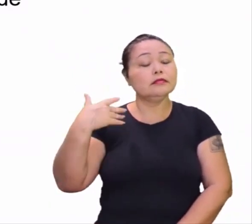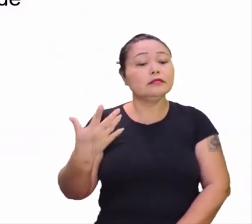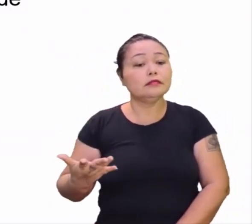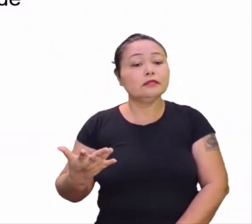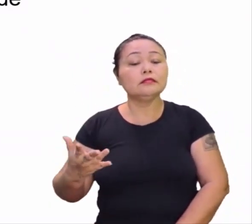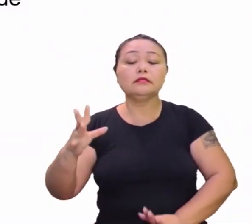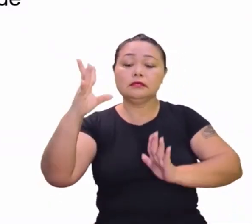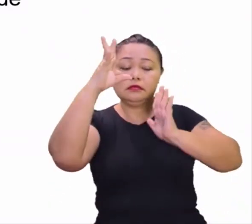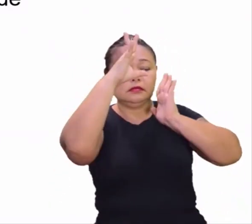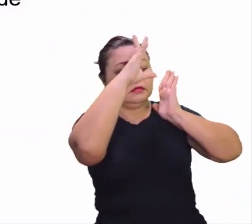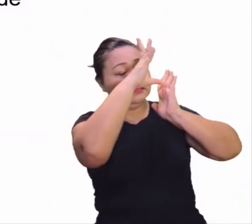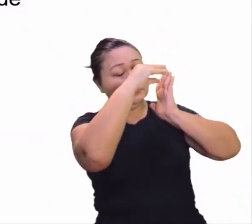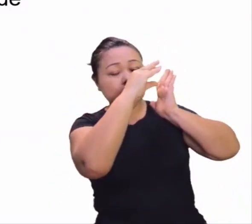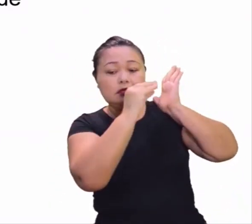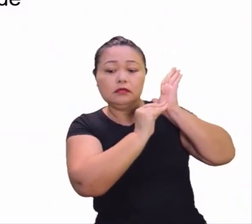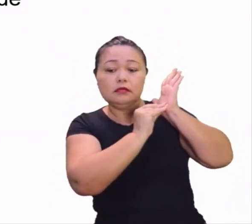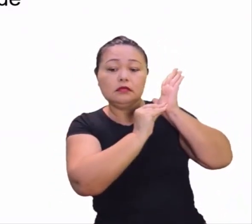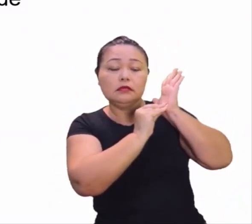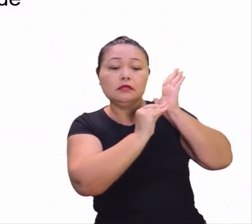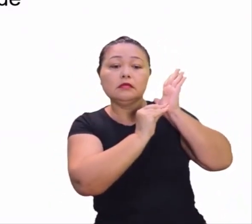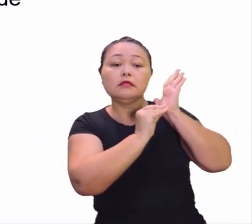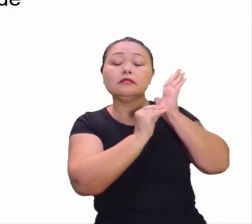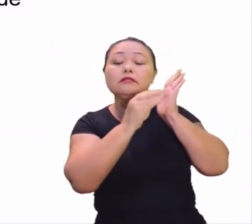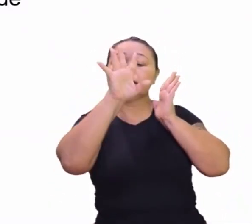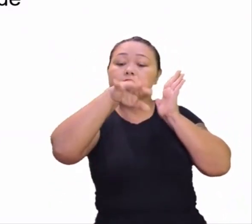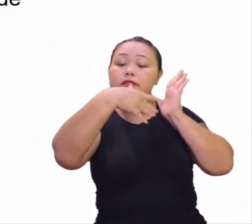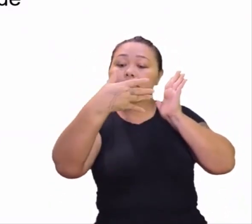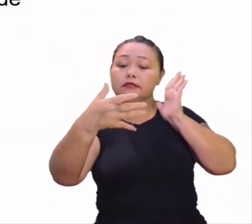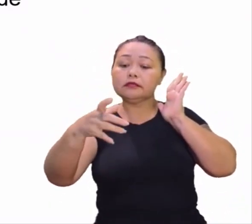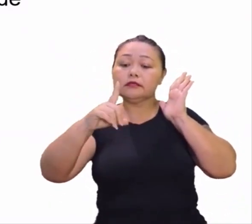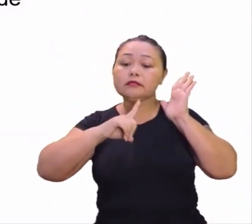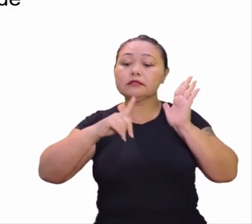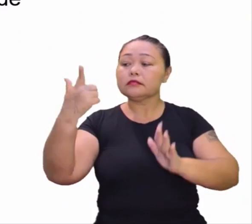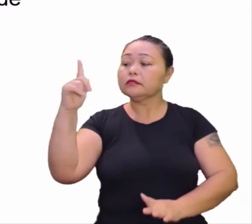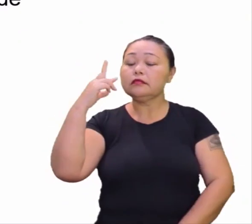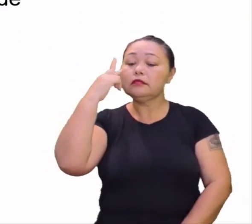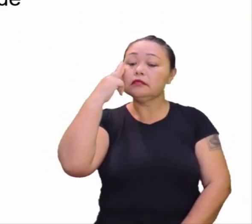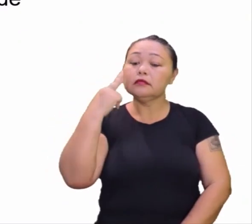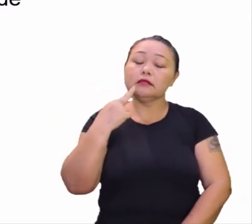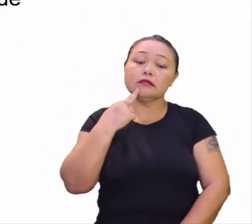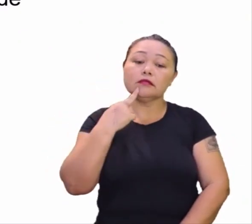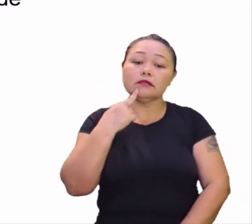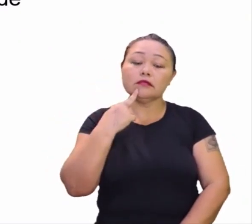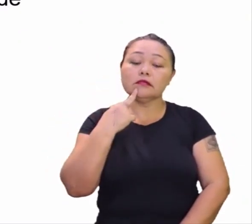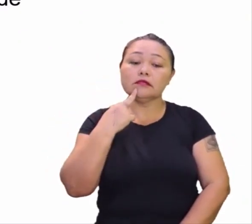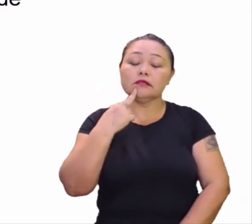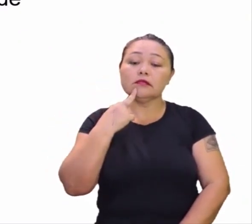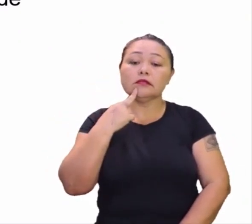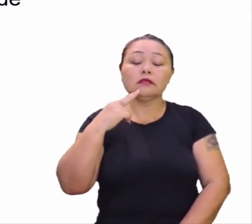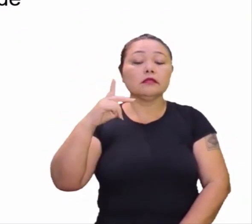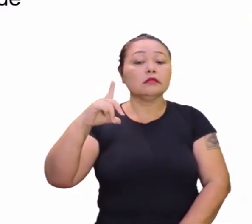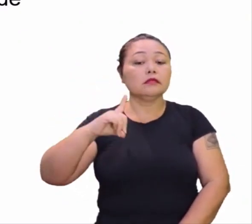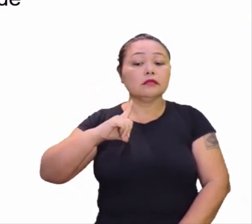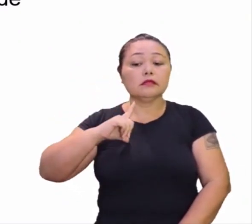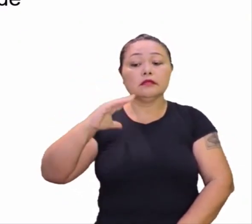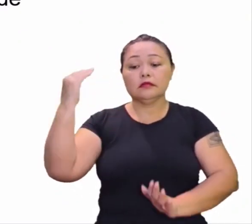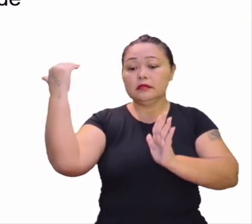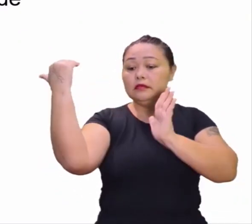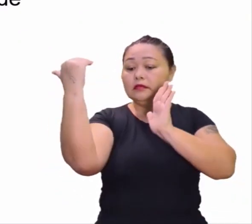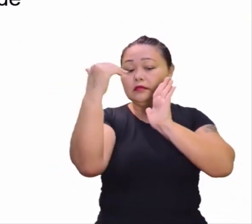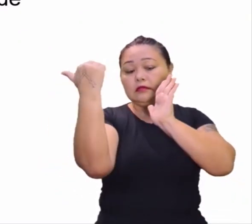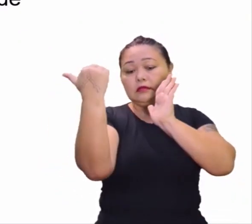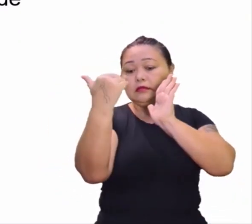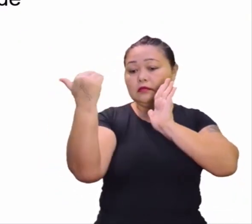Beleza. Os conteúdos do componente curricular de Geografia de Rondônia estão assim